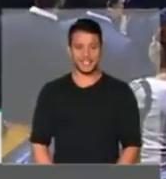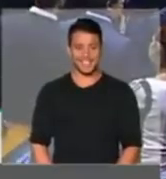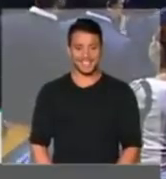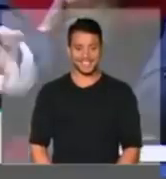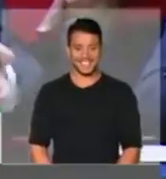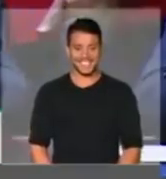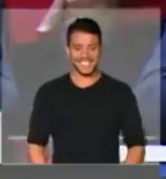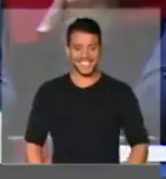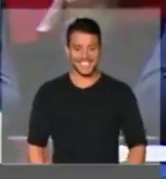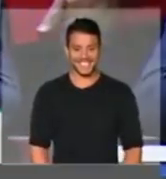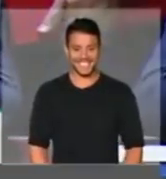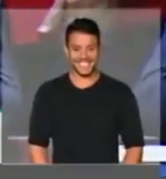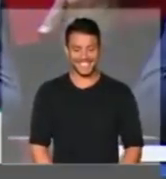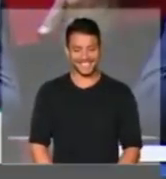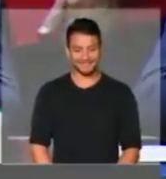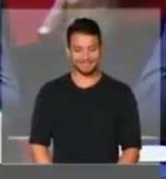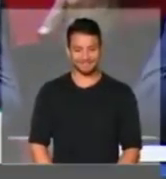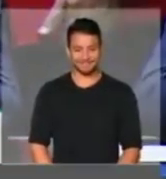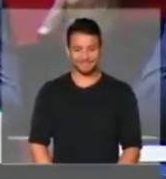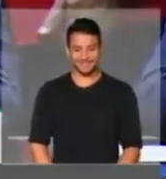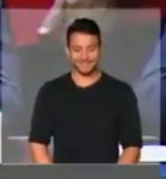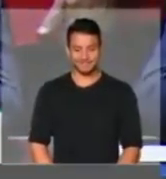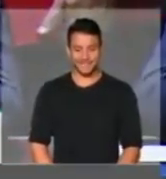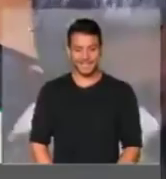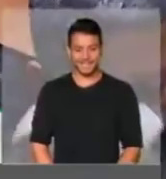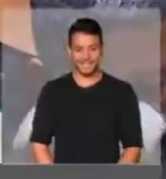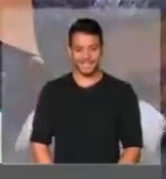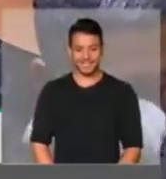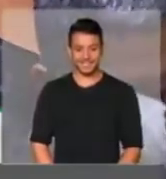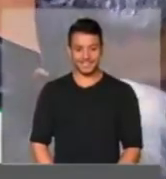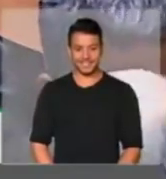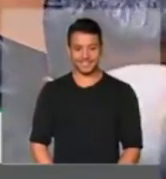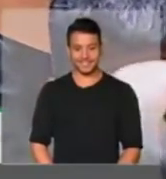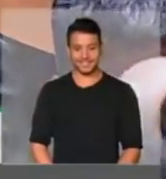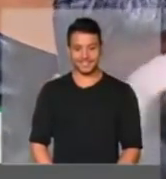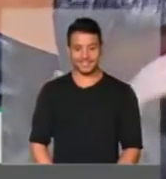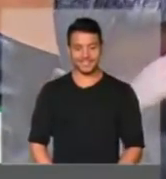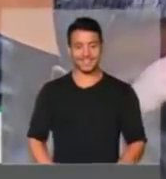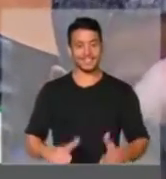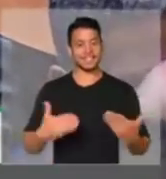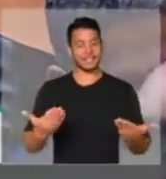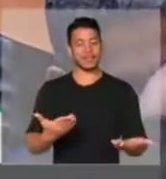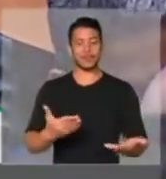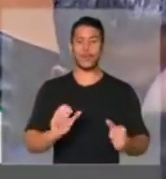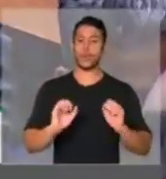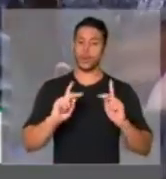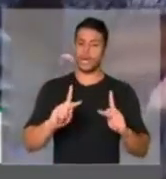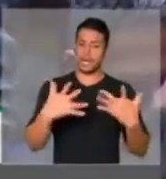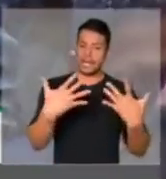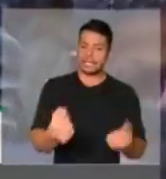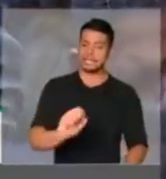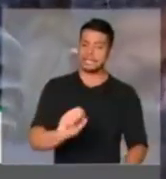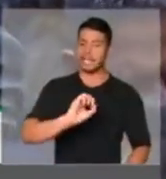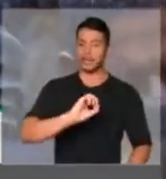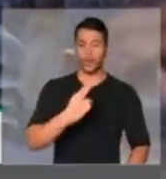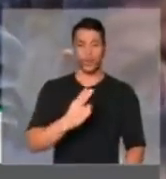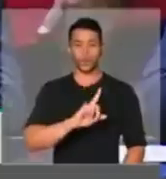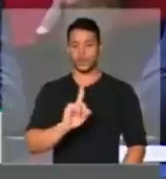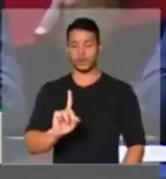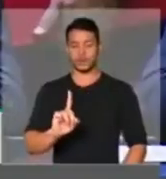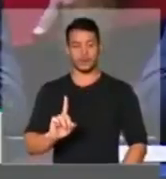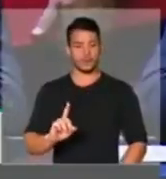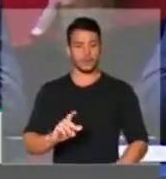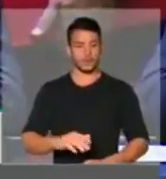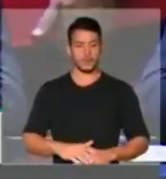sua questão de ordem. Mas é. Perfeito, presidente. Então, pergunto para Vossa Excelência. Se Vossa Excelência defere ou indefere a questão de ordem? Eu indefiro,